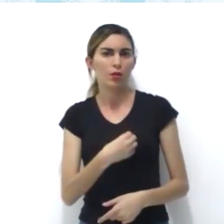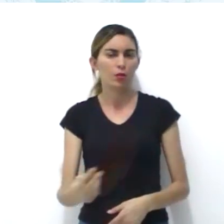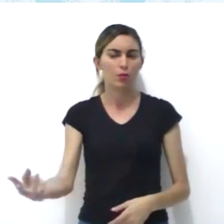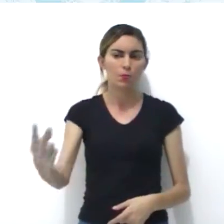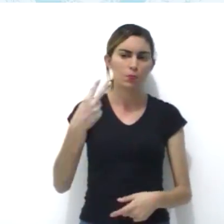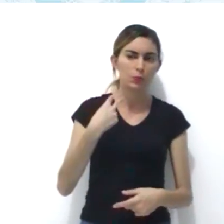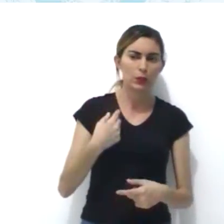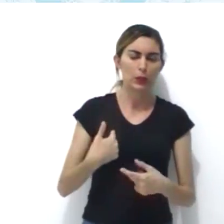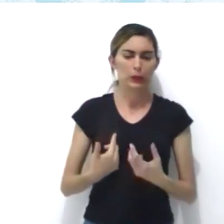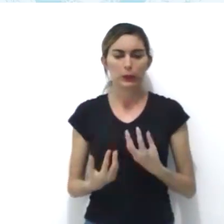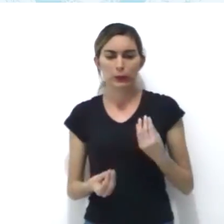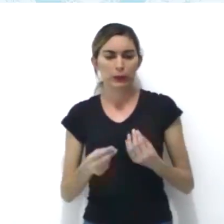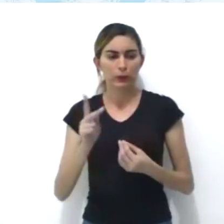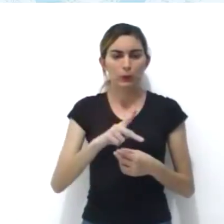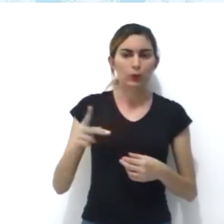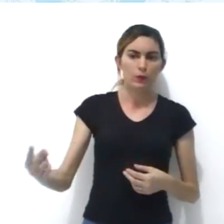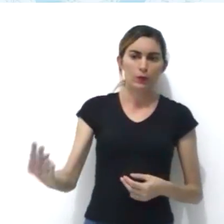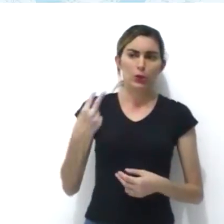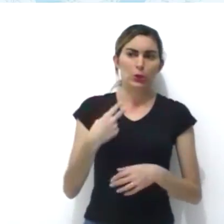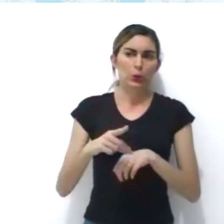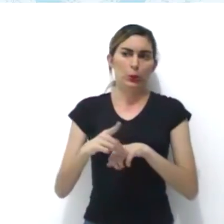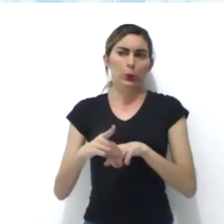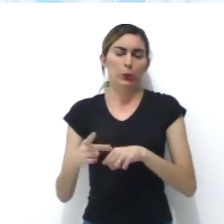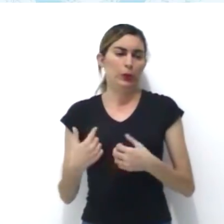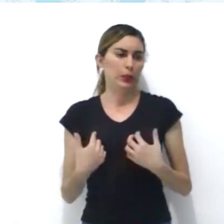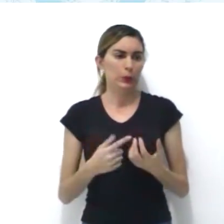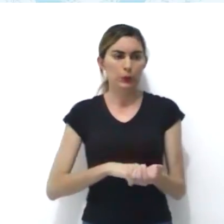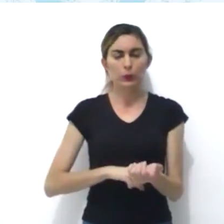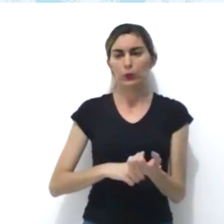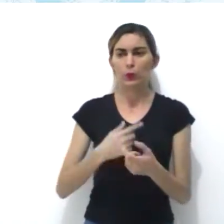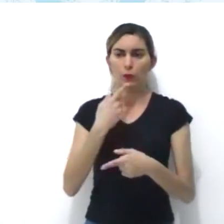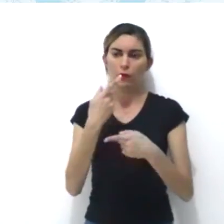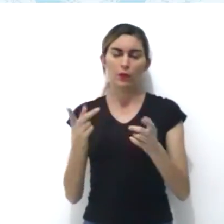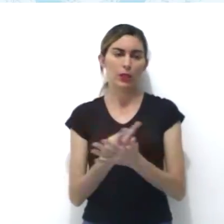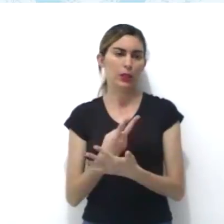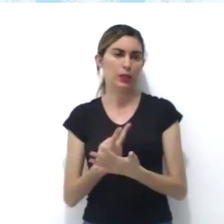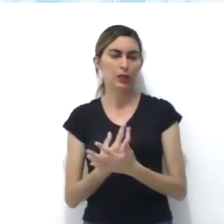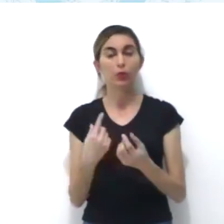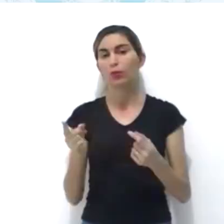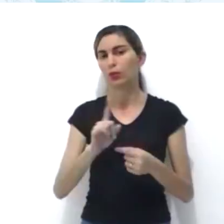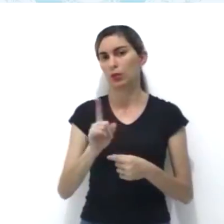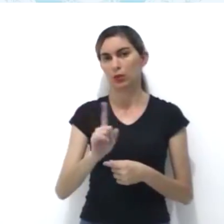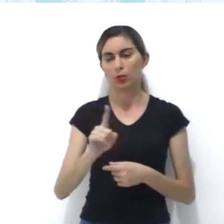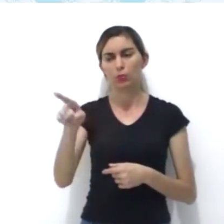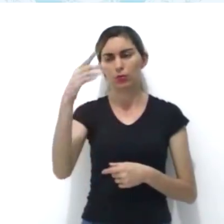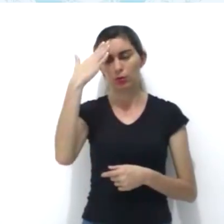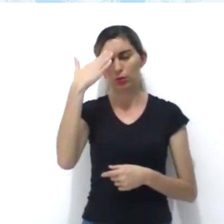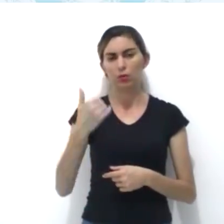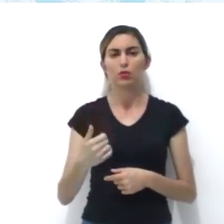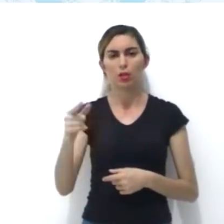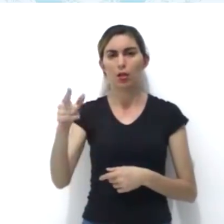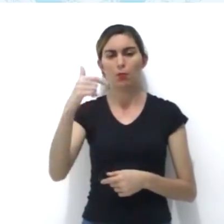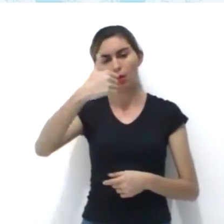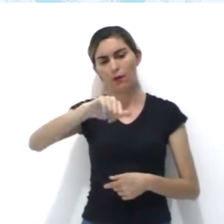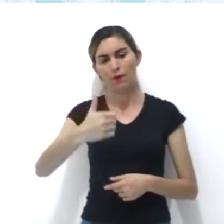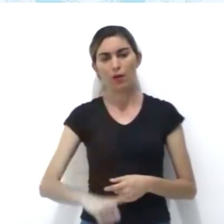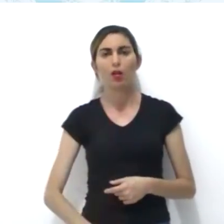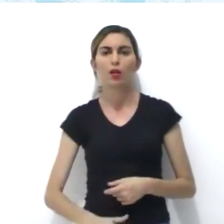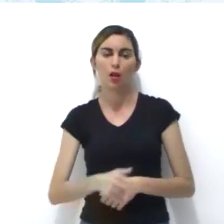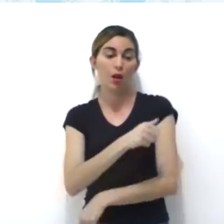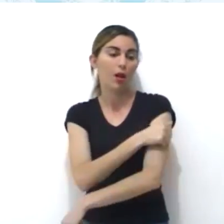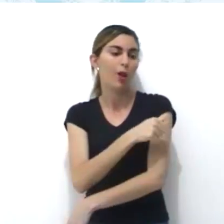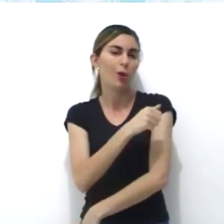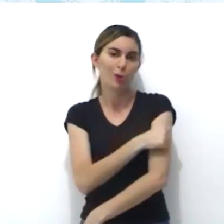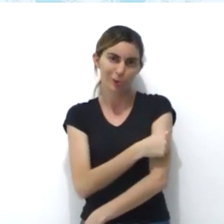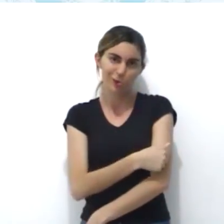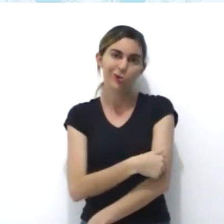vão estar ali, que o menino fica, ai meu Deus do céu, um professor com doutorado, eu vou falar uma besteira. Não, eles sabem que estão ali